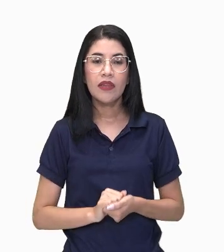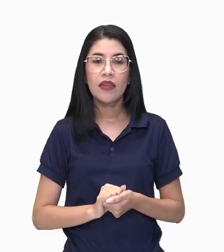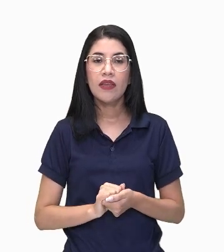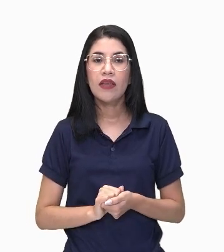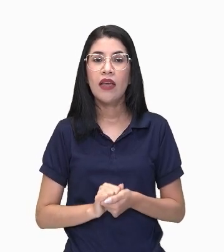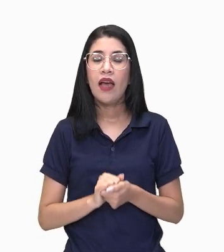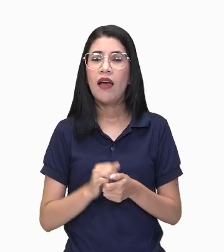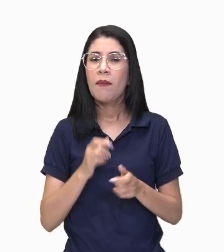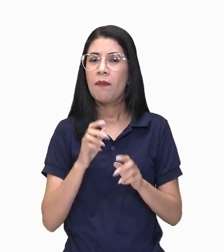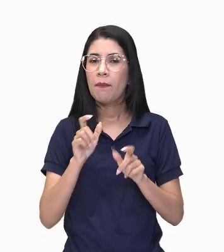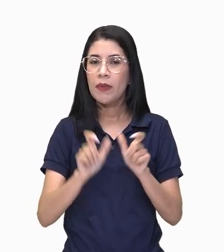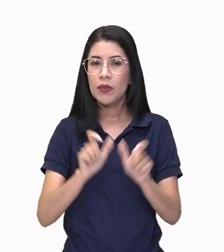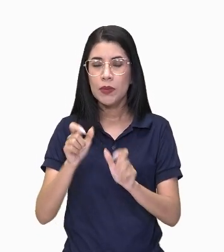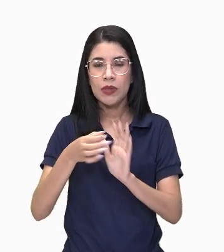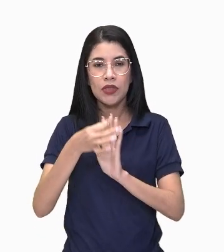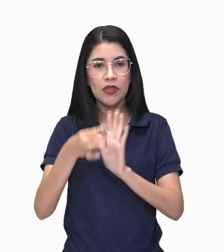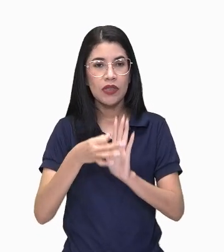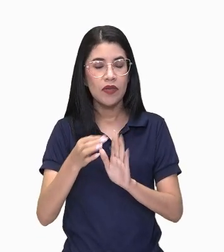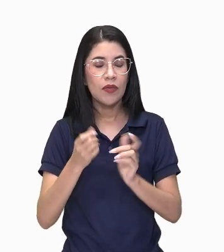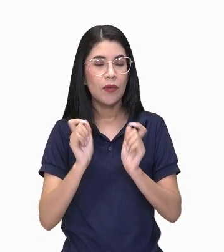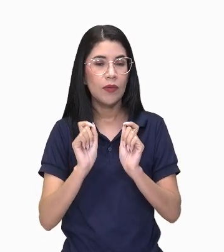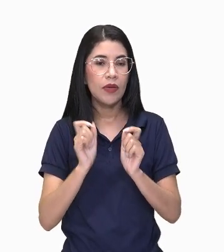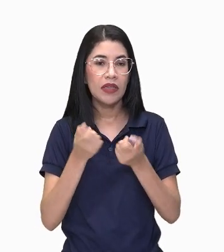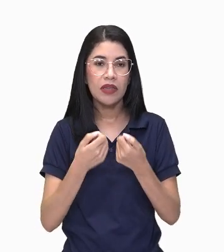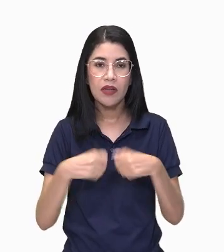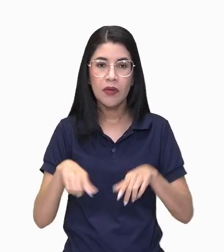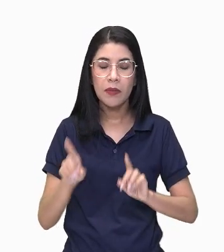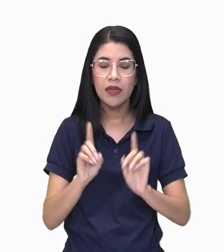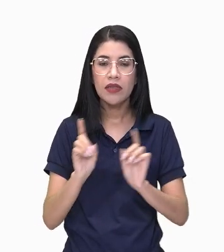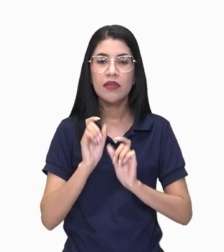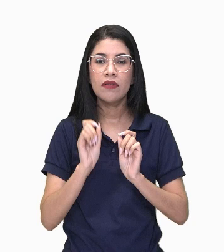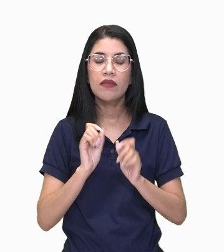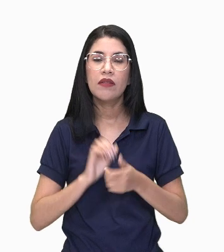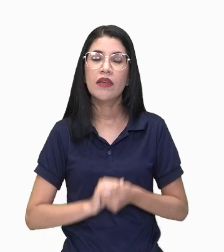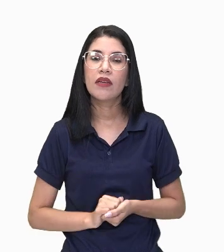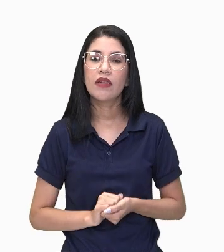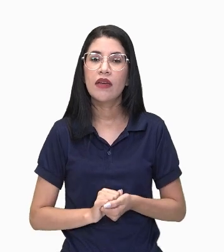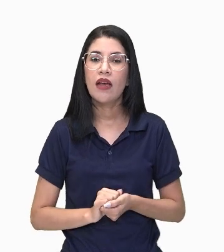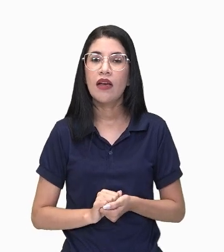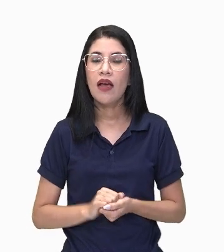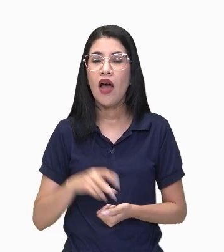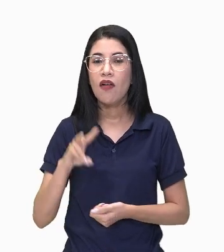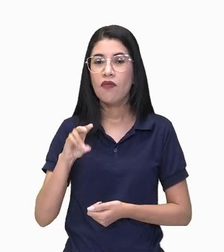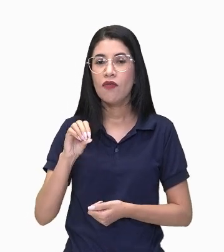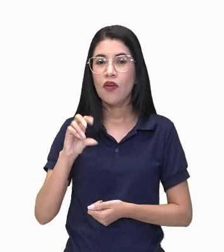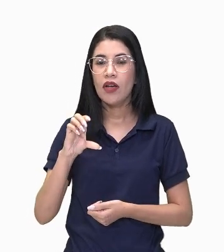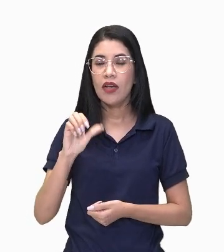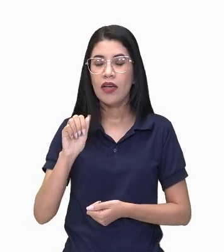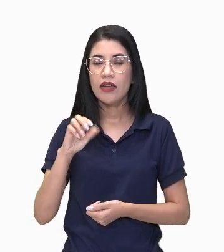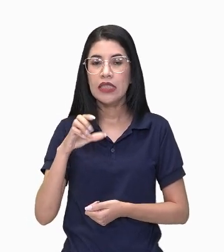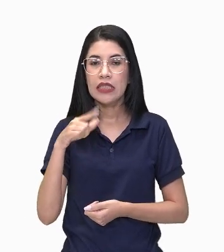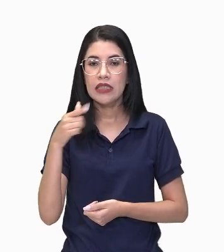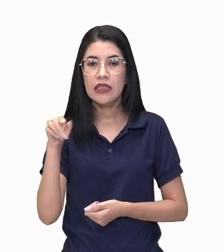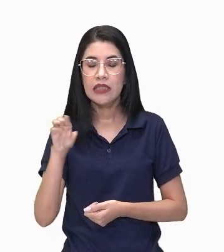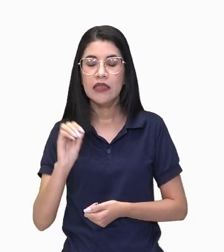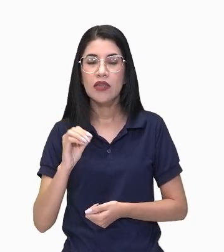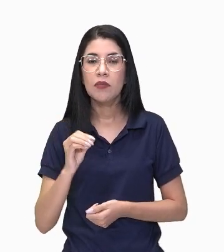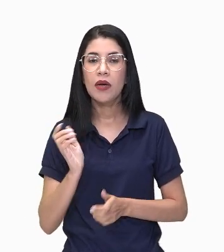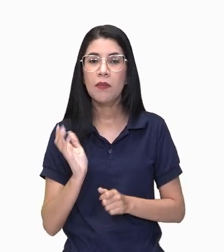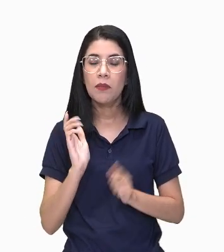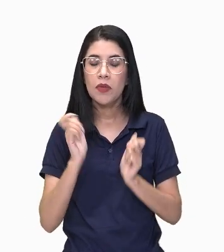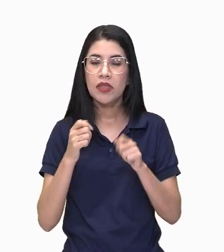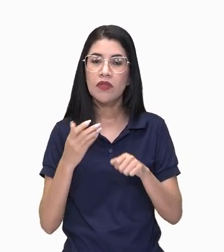que não necessariamente você teria que ter o que a gente conhece como a vocação para entrar na igreja. Muitos dos